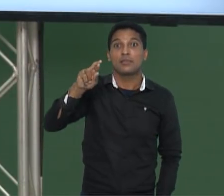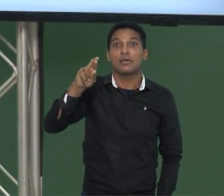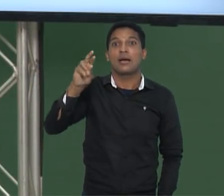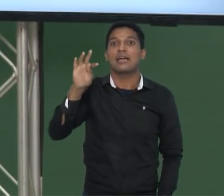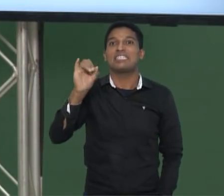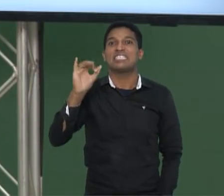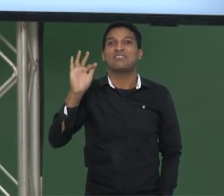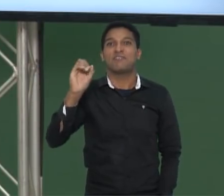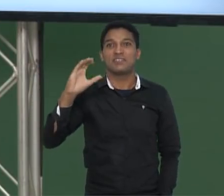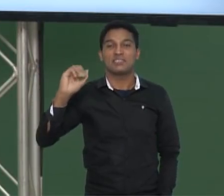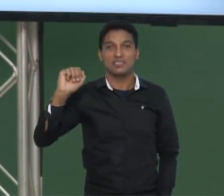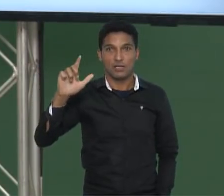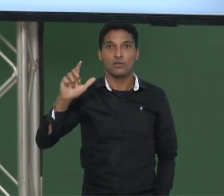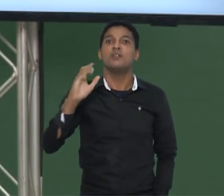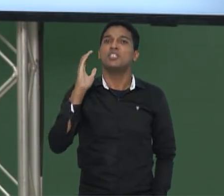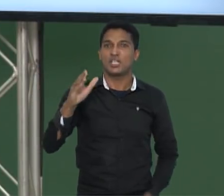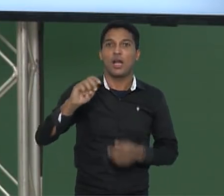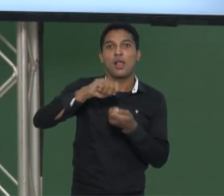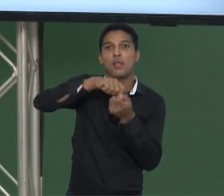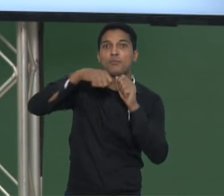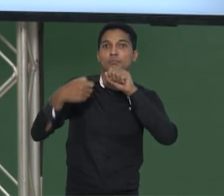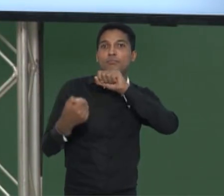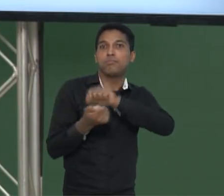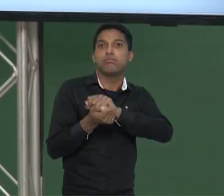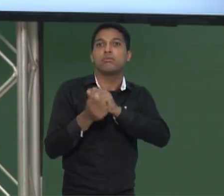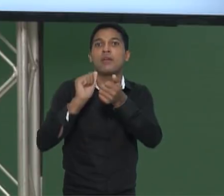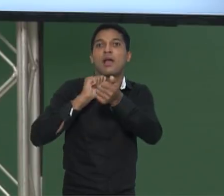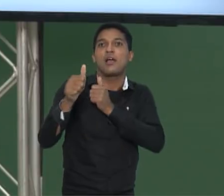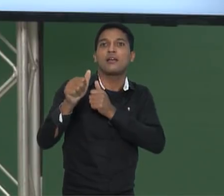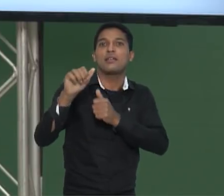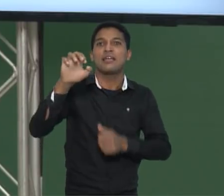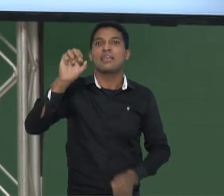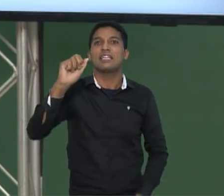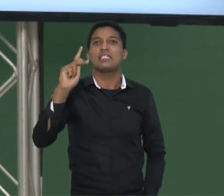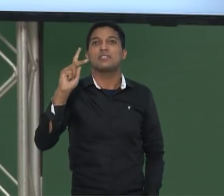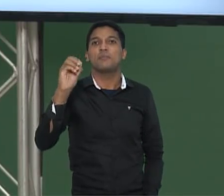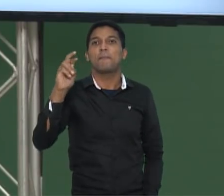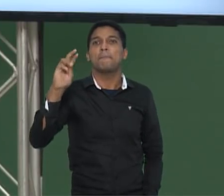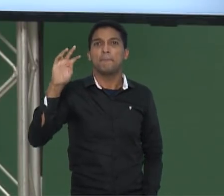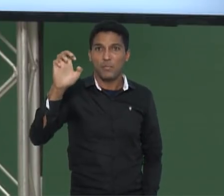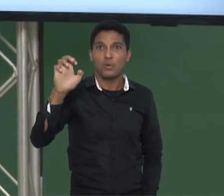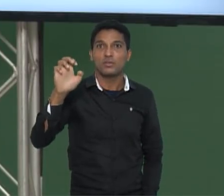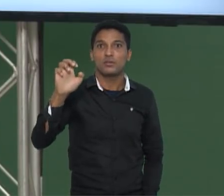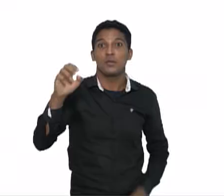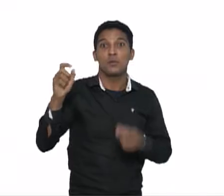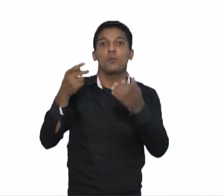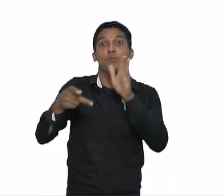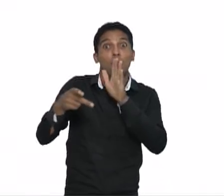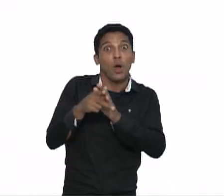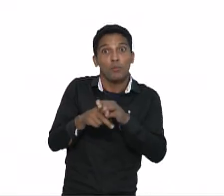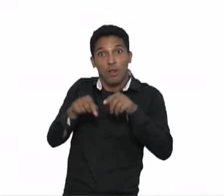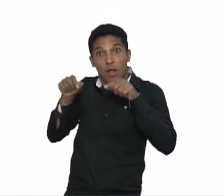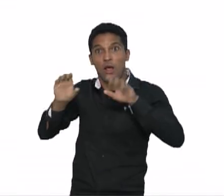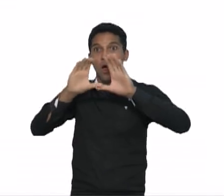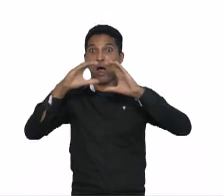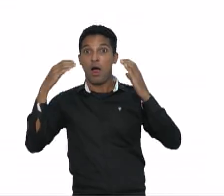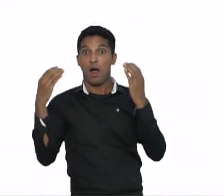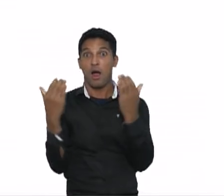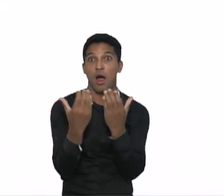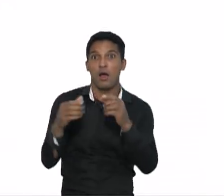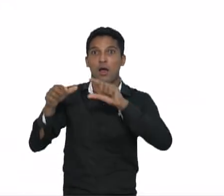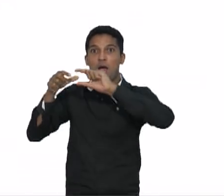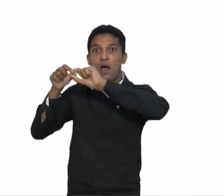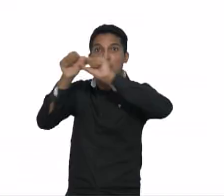esporte olímpico. Não sei se podemos afirmar isso ou não, né? Mas nos Jogos Olímpicos de Tóquio